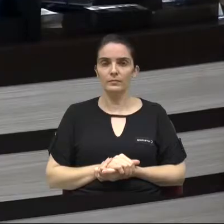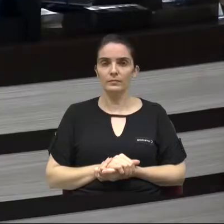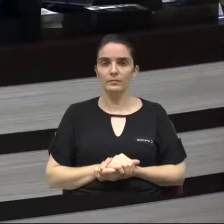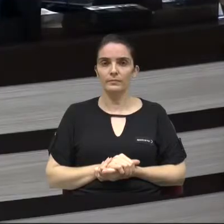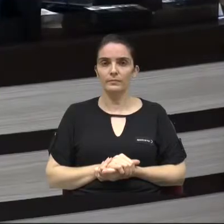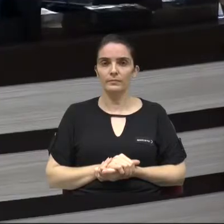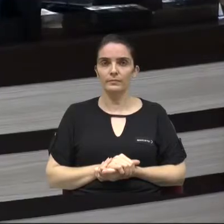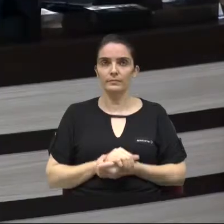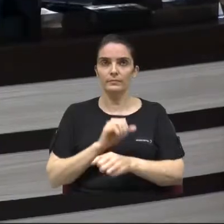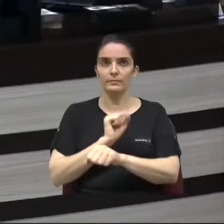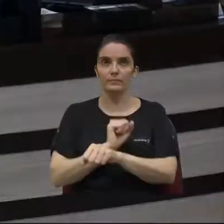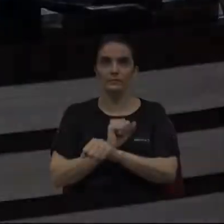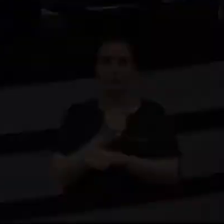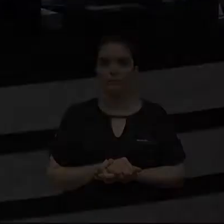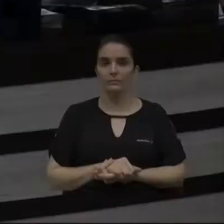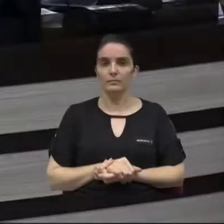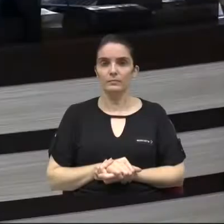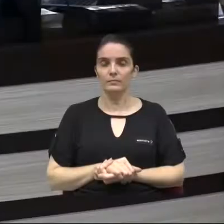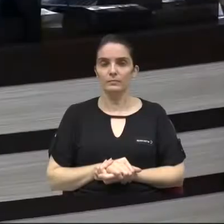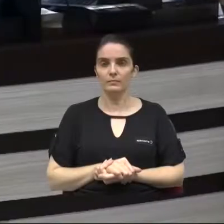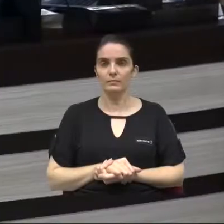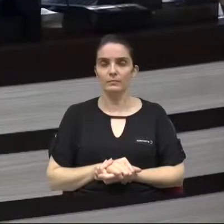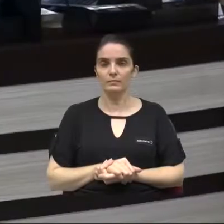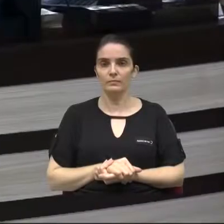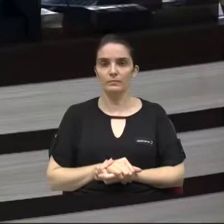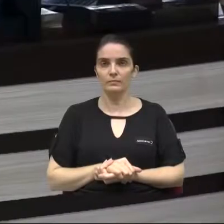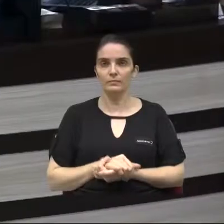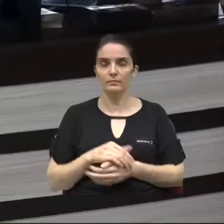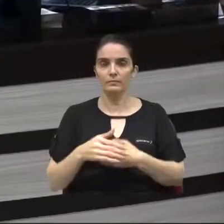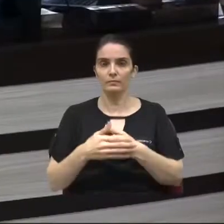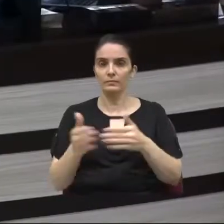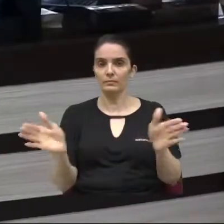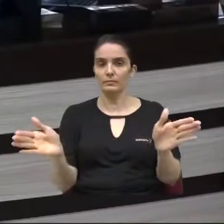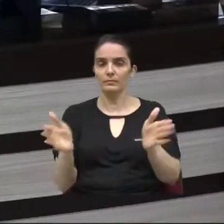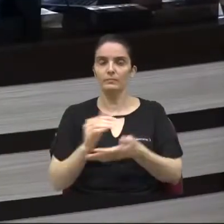A sessão está suspensa por 1 minuto. A sessão está reaberta.